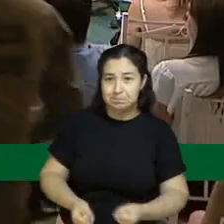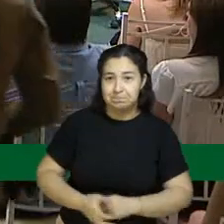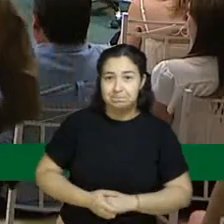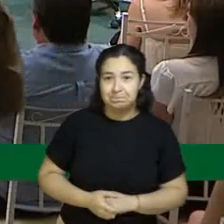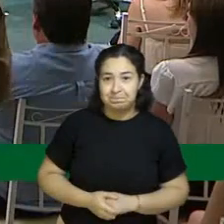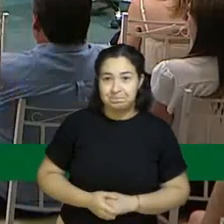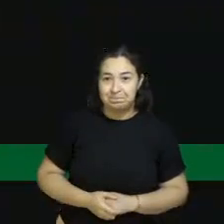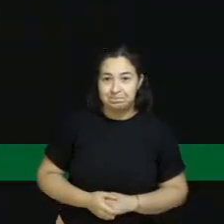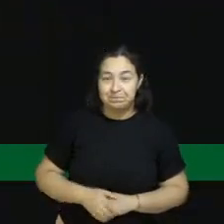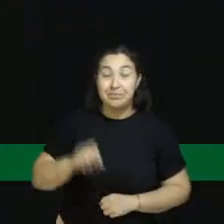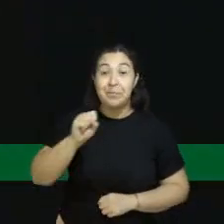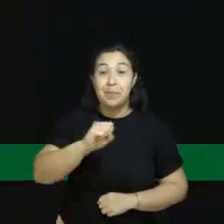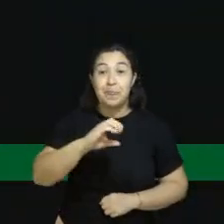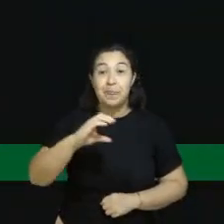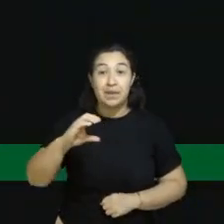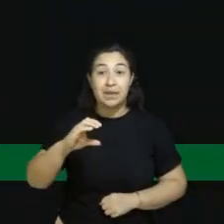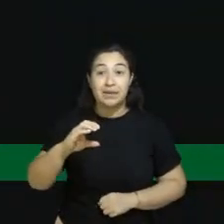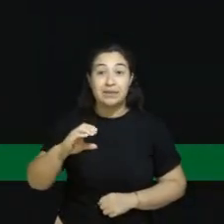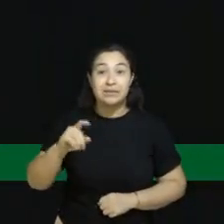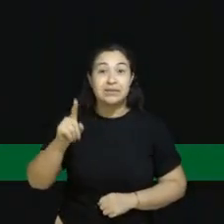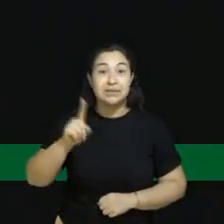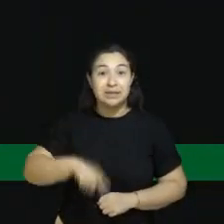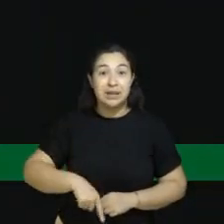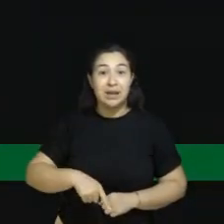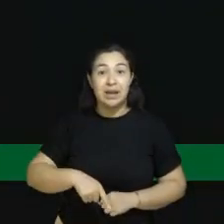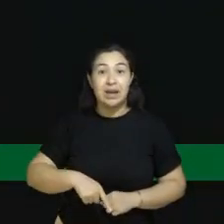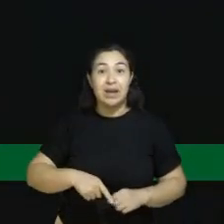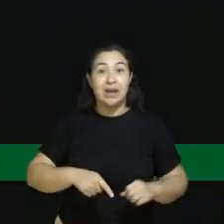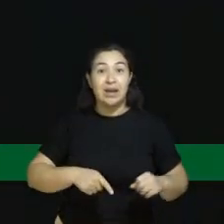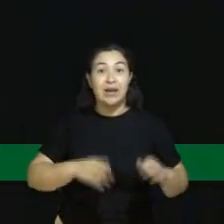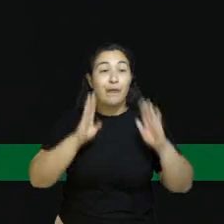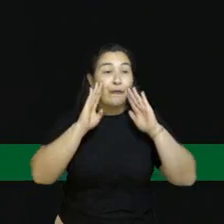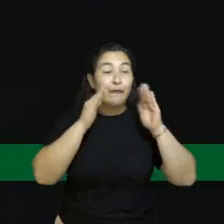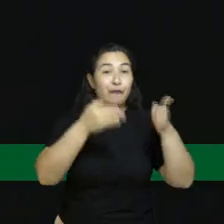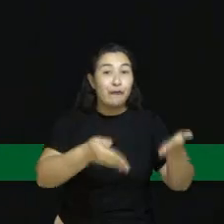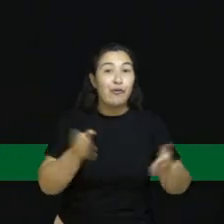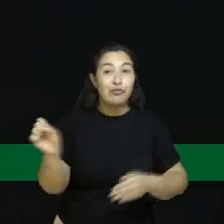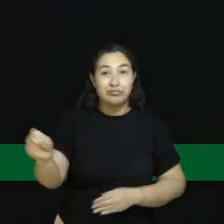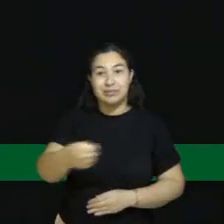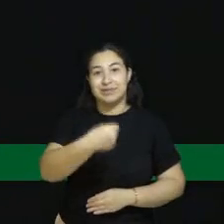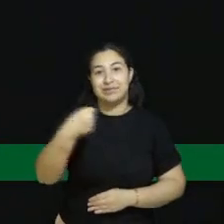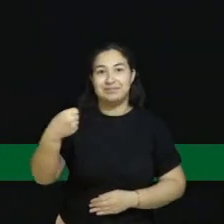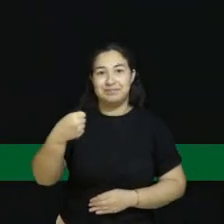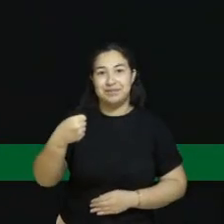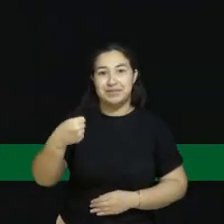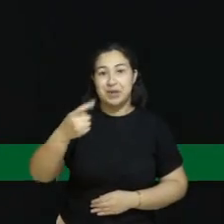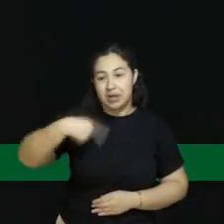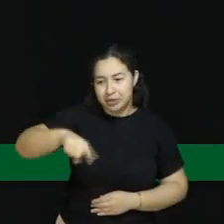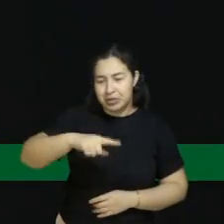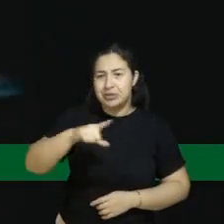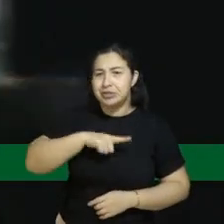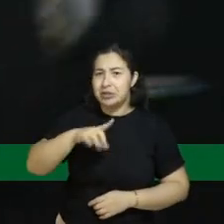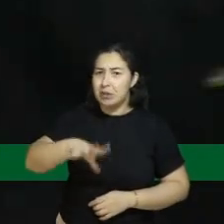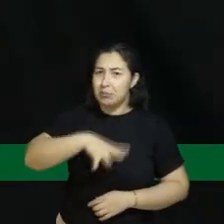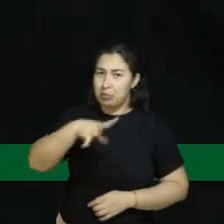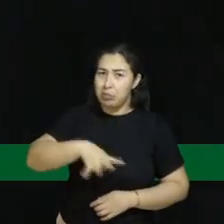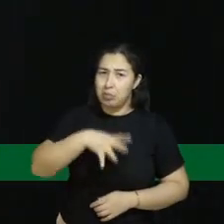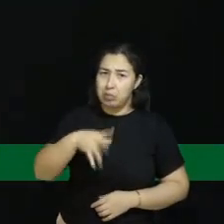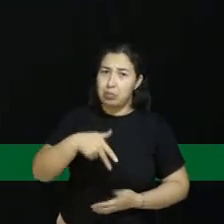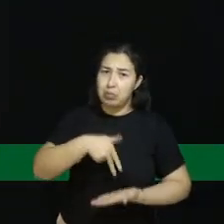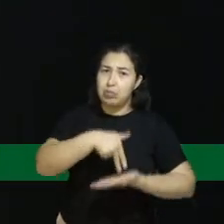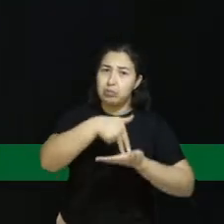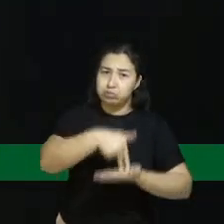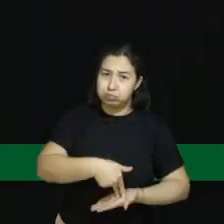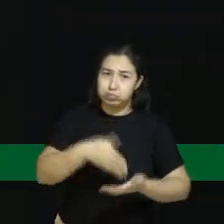Santa Catarina, destino cervejeiro do Brasil. Um protagonismo entre o poder público e o poder privado. E